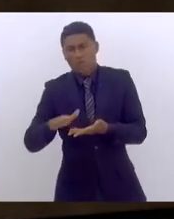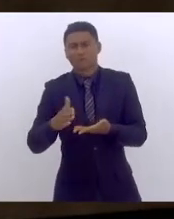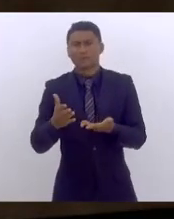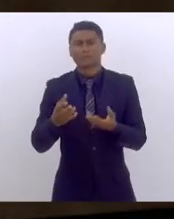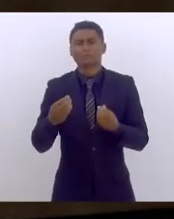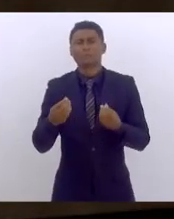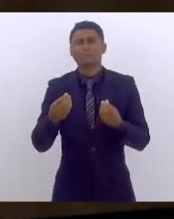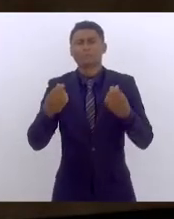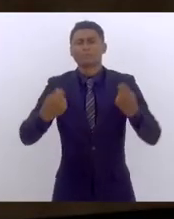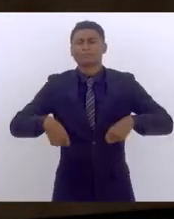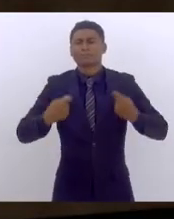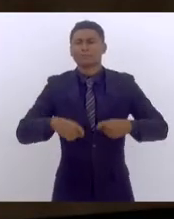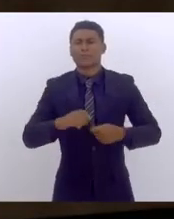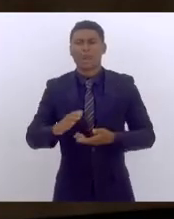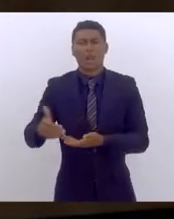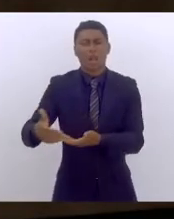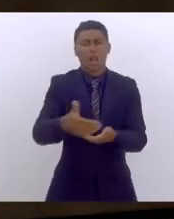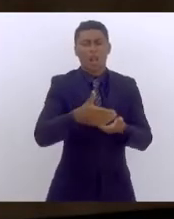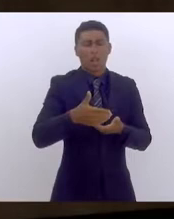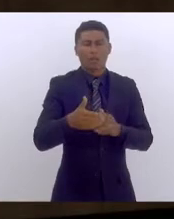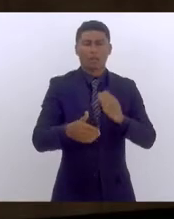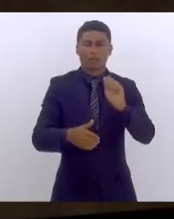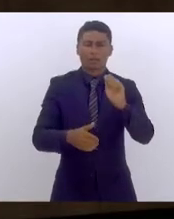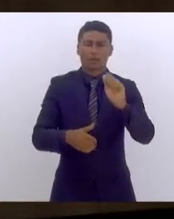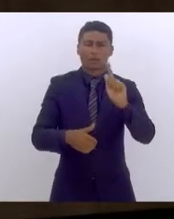capitalizar a AGRIO.